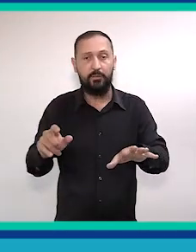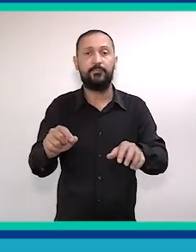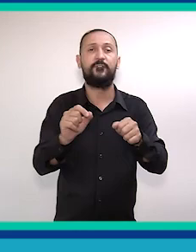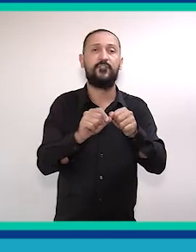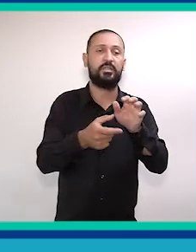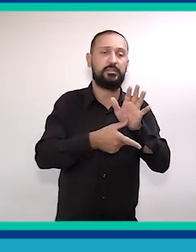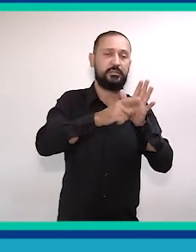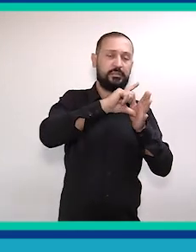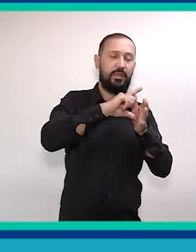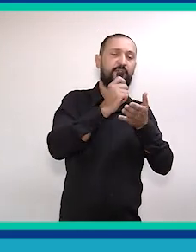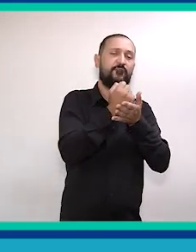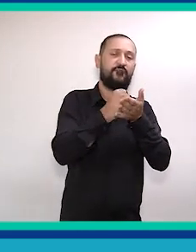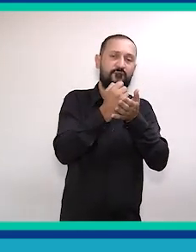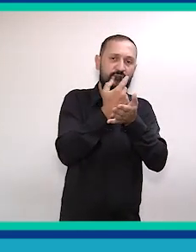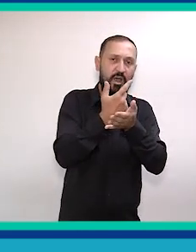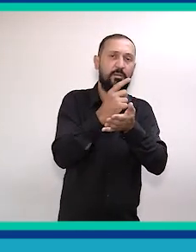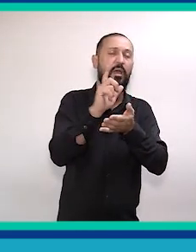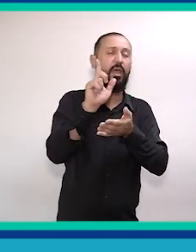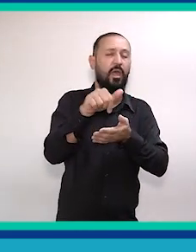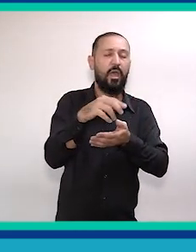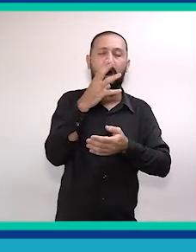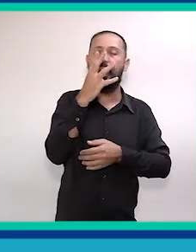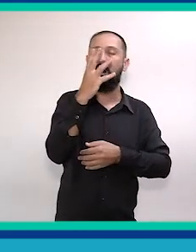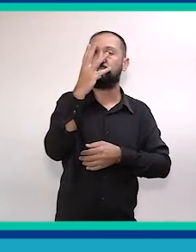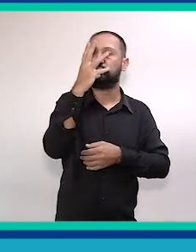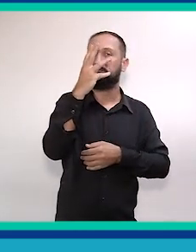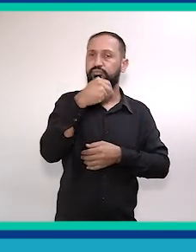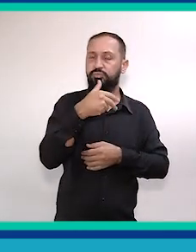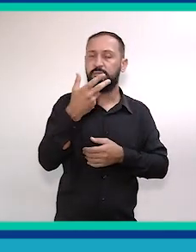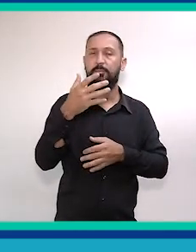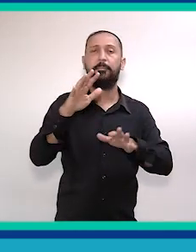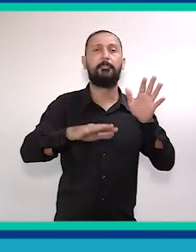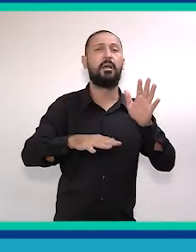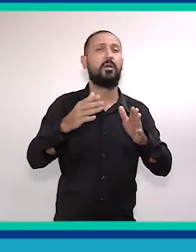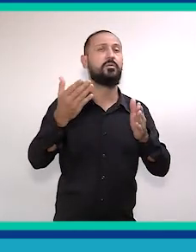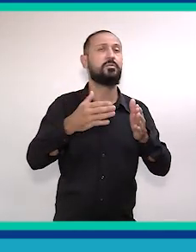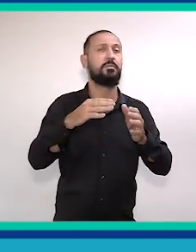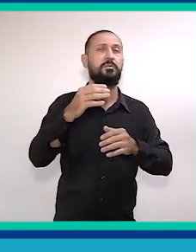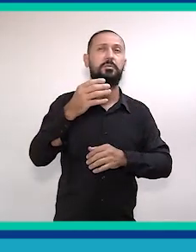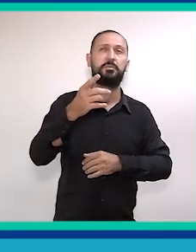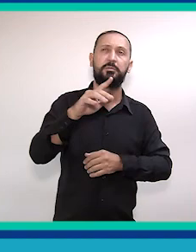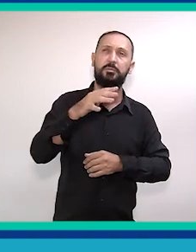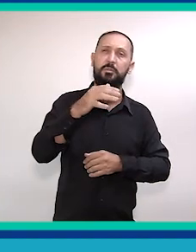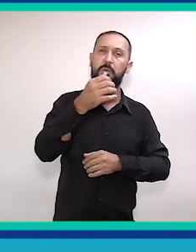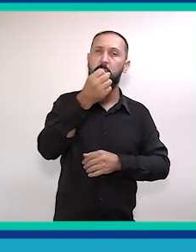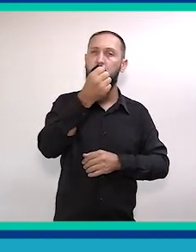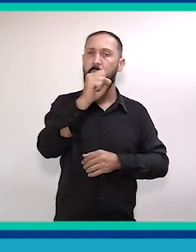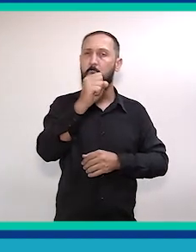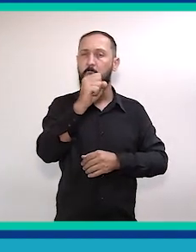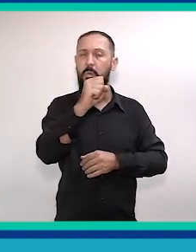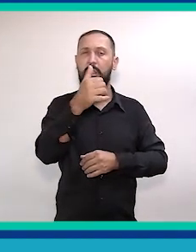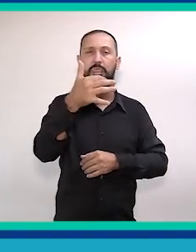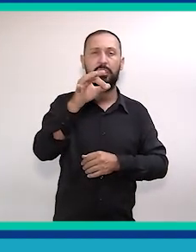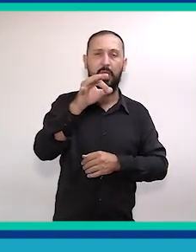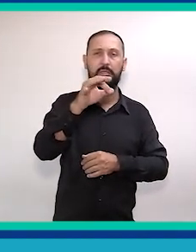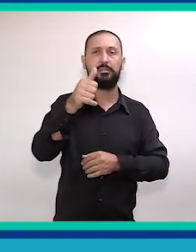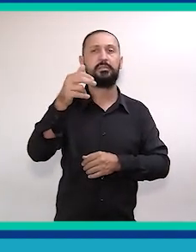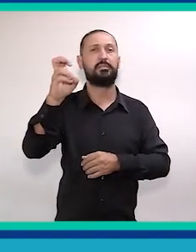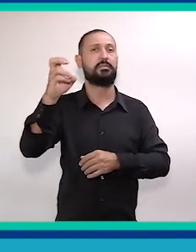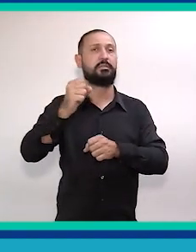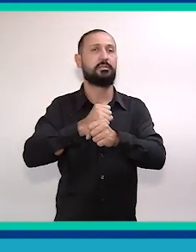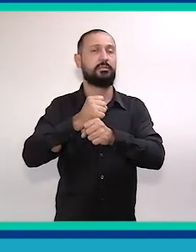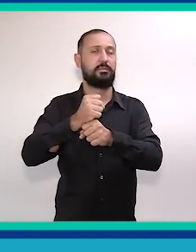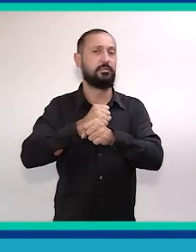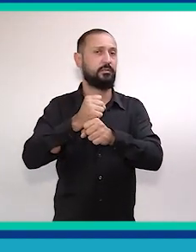pandemia, a produção de um fármaco, ela é muito demorada. A gente diria aí de 8, 10, facilmente a